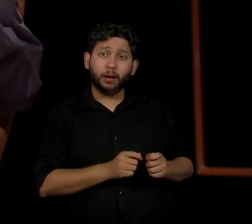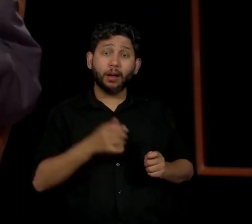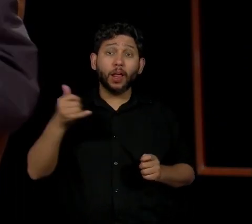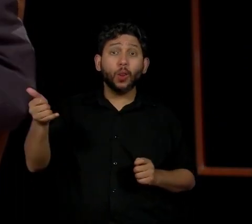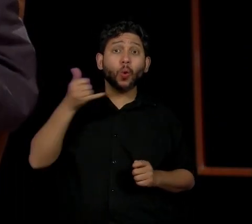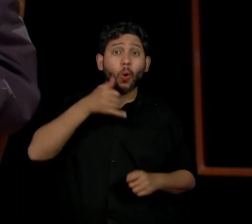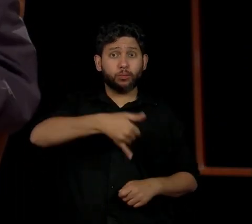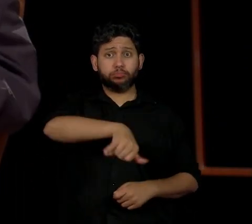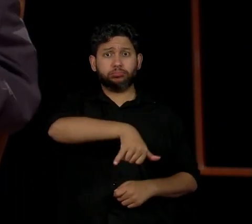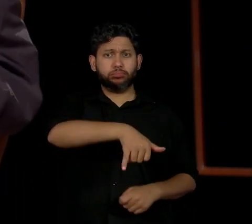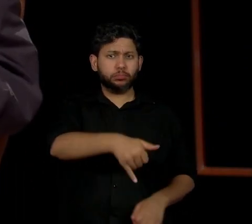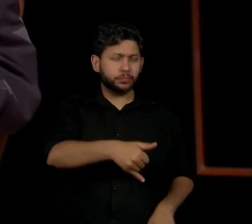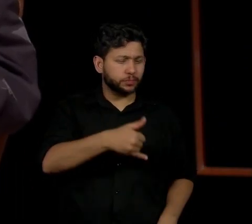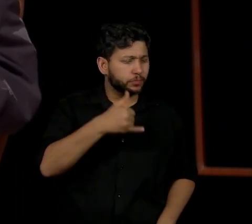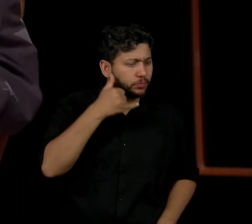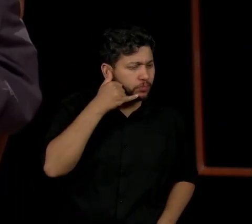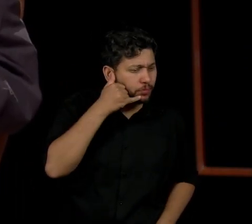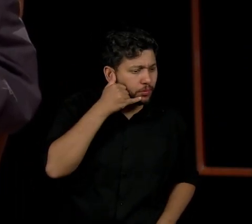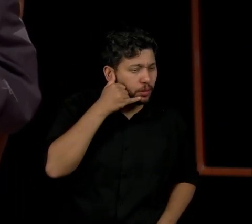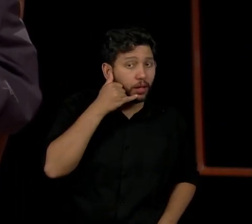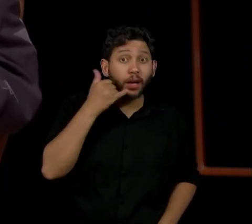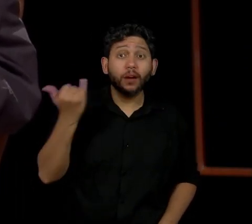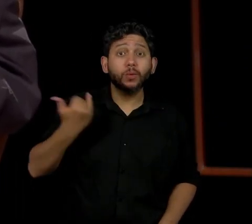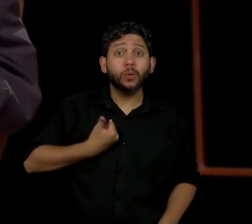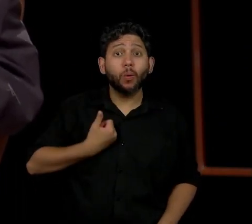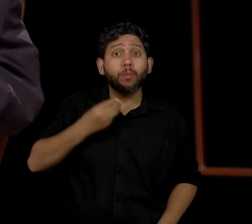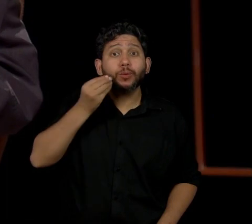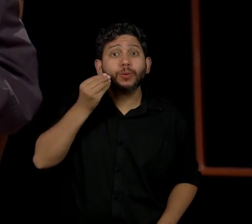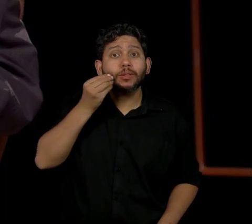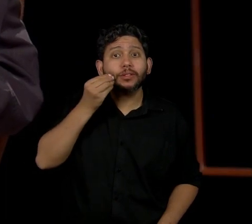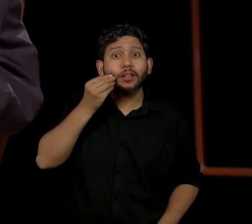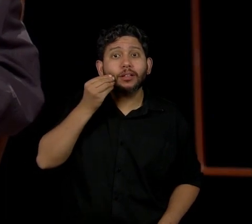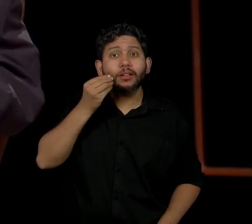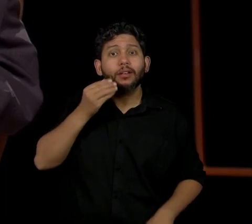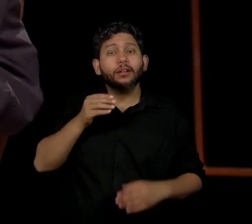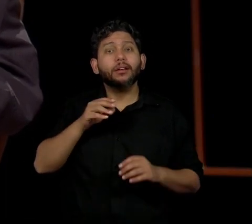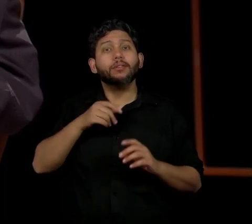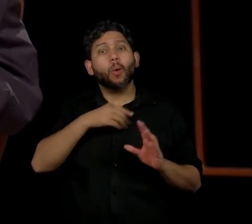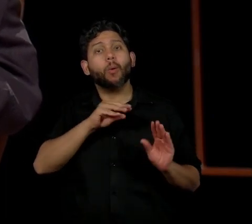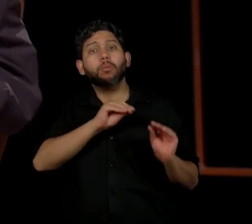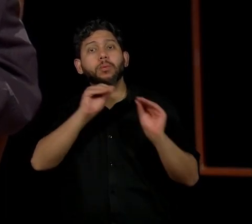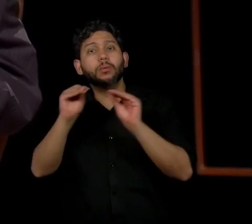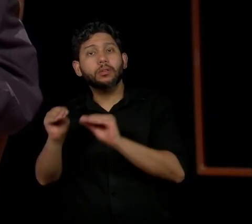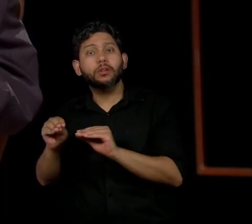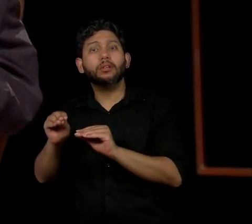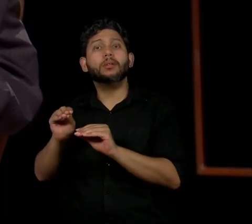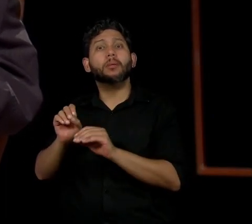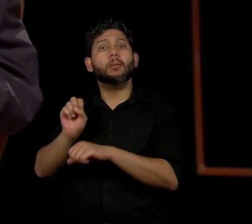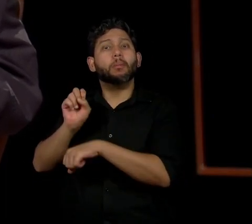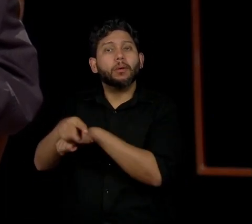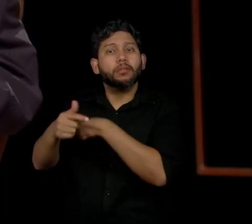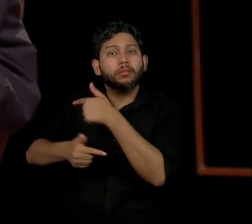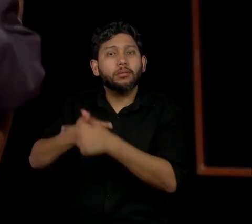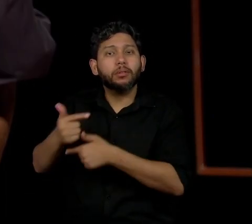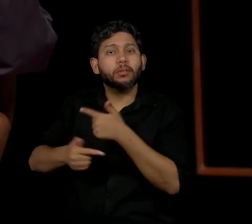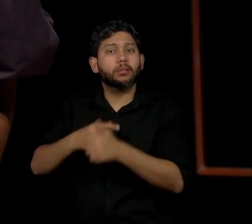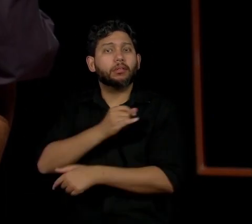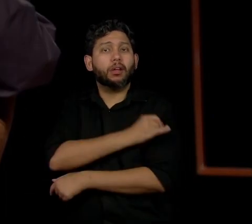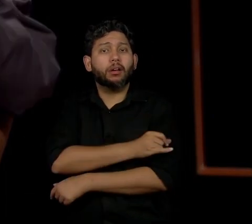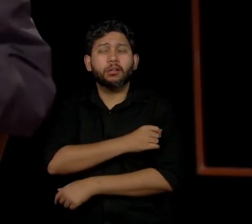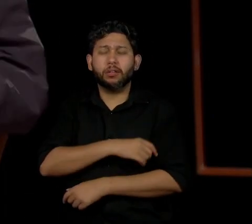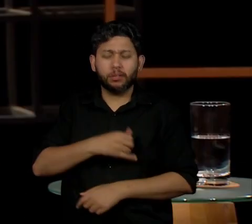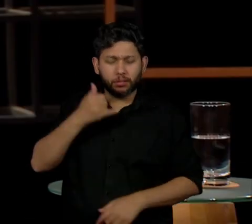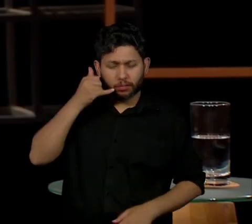era ele e tal. Oh, tem uma oportunidade aqui e tal, aqui no Rio, não quer vir e tal? Ah, tô